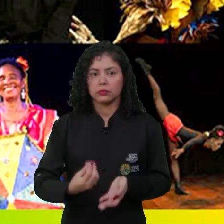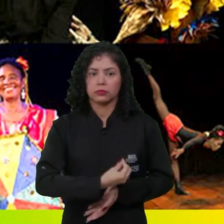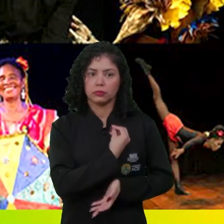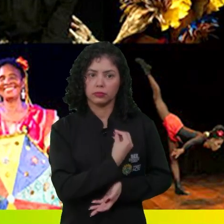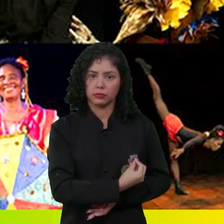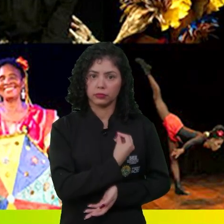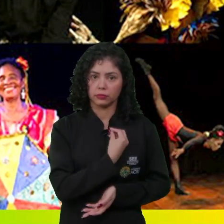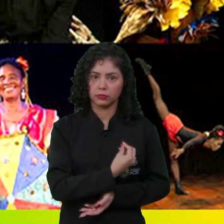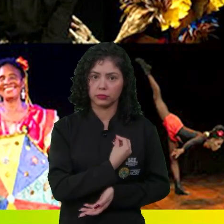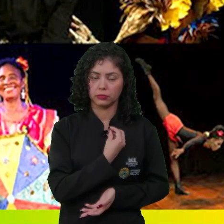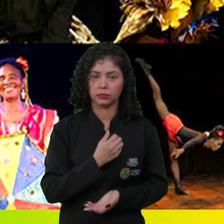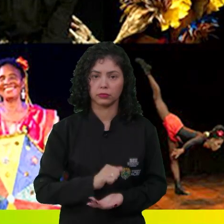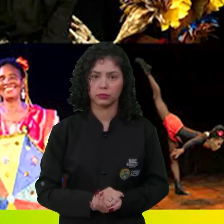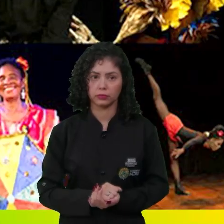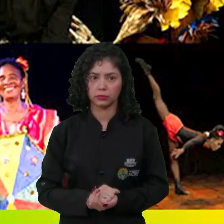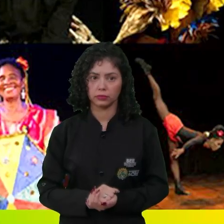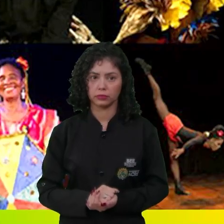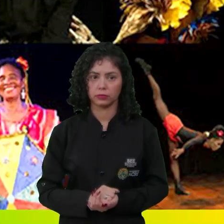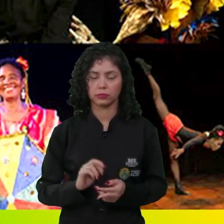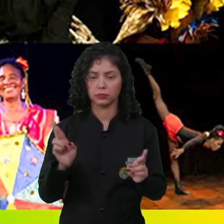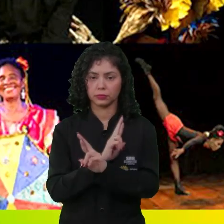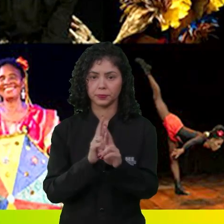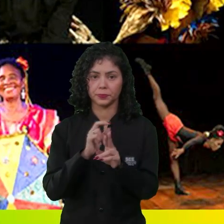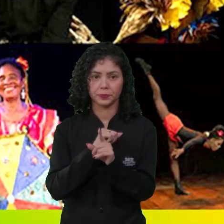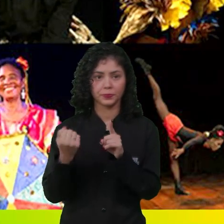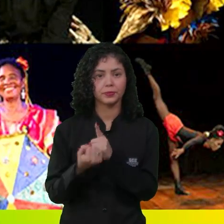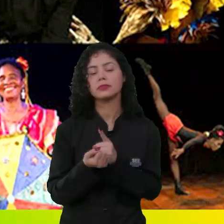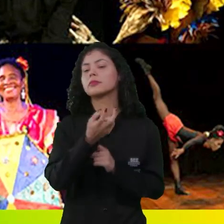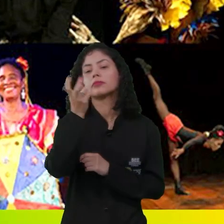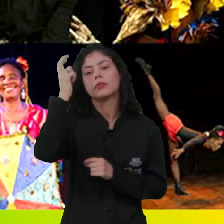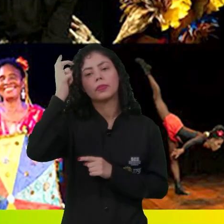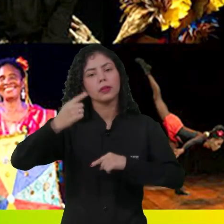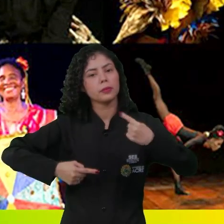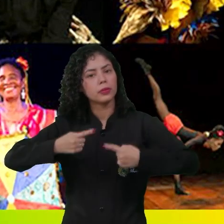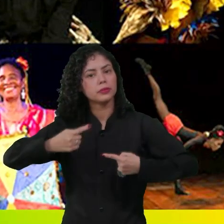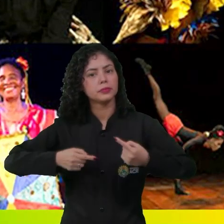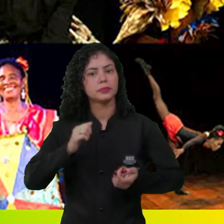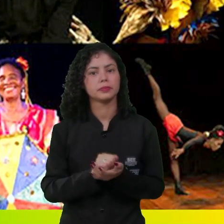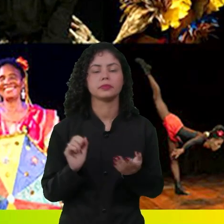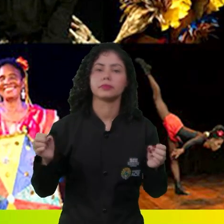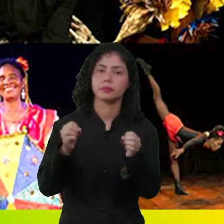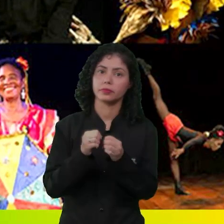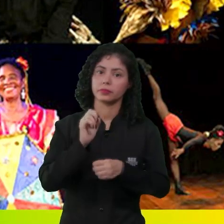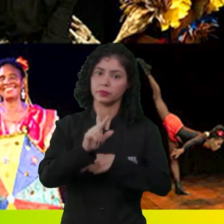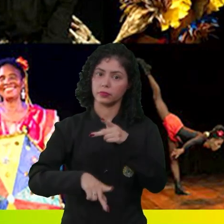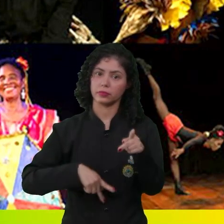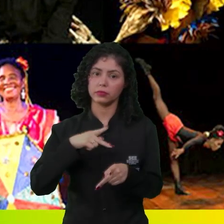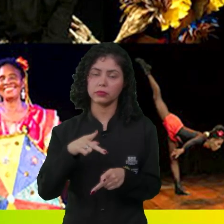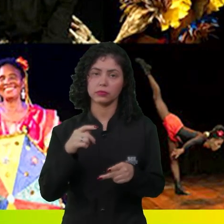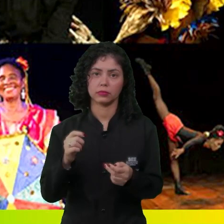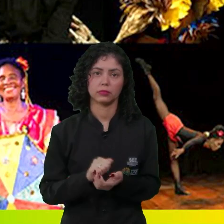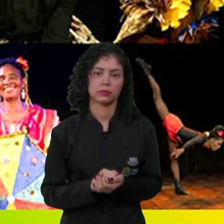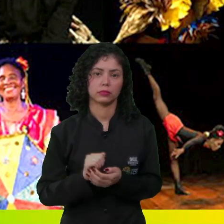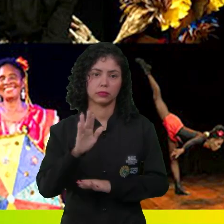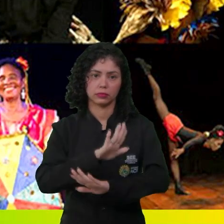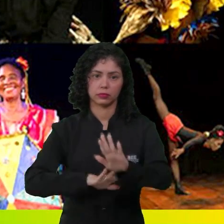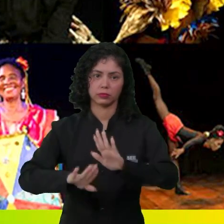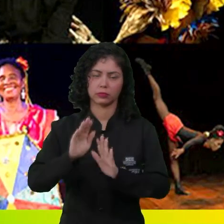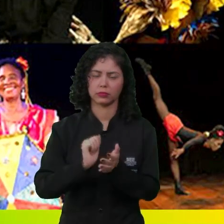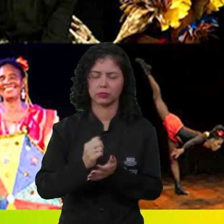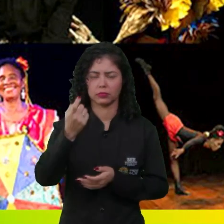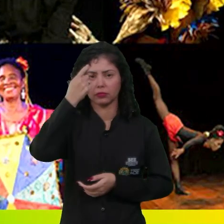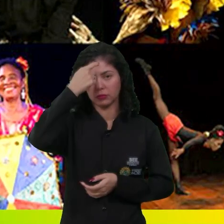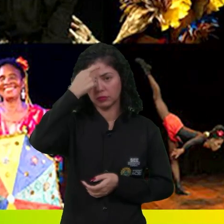uma manifestação viva das relações sociais, culturais e políticas. Ela aproxima povos,